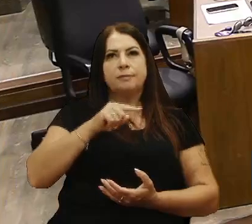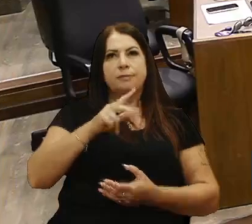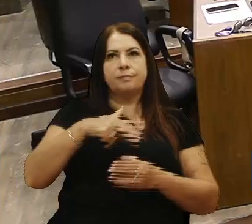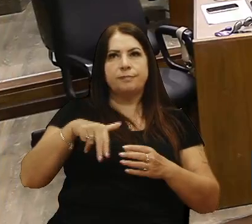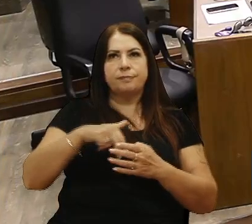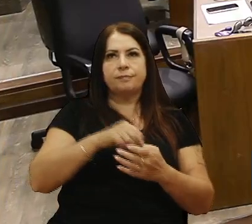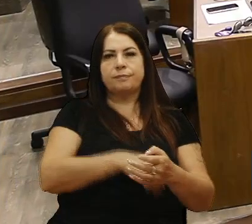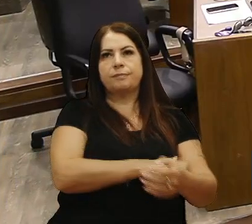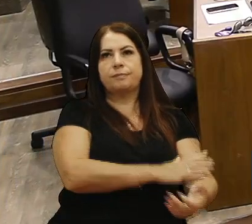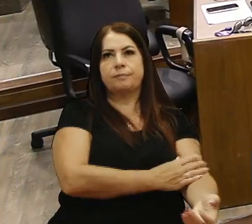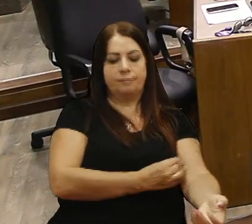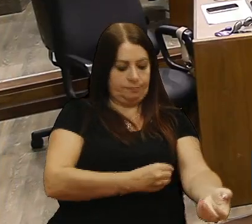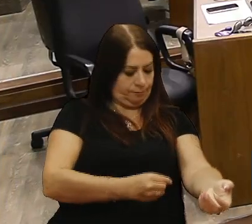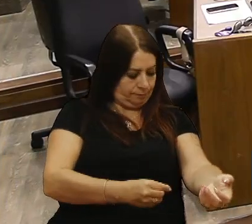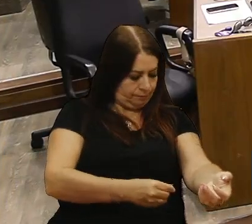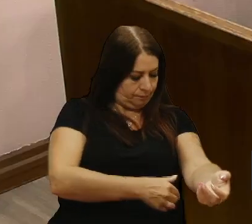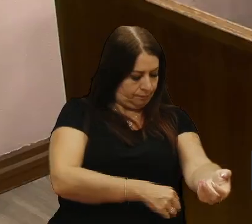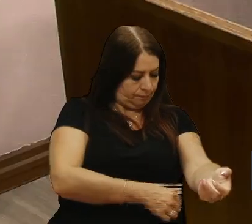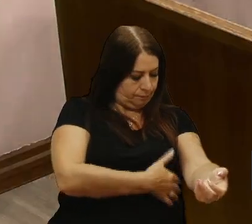tribuna.